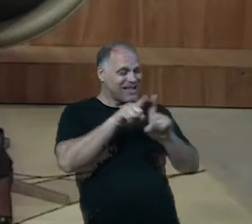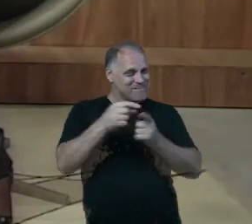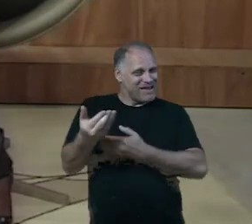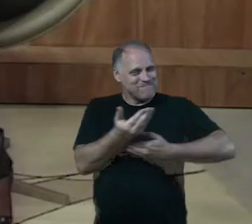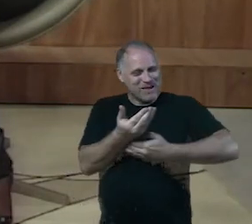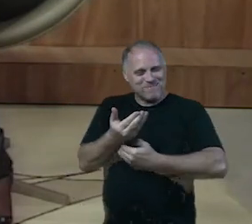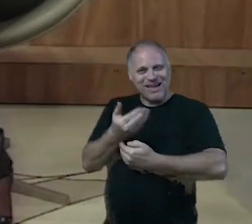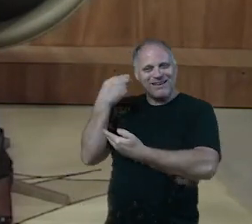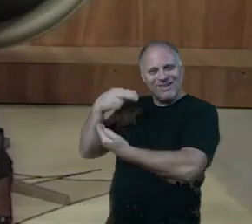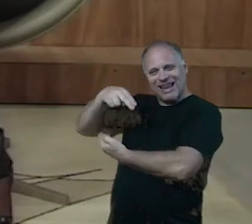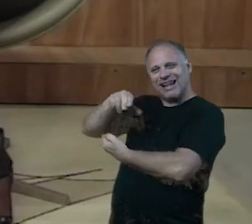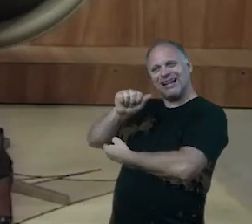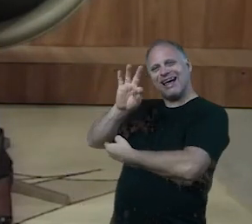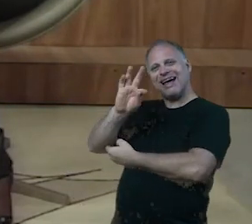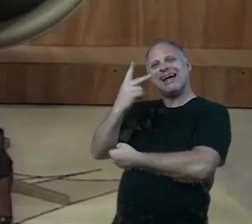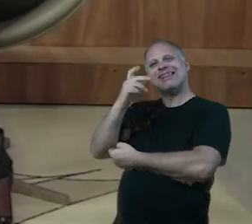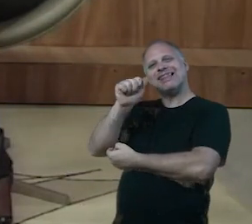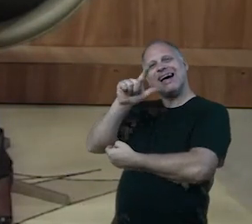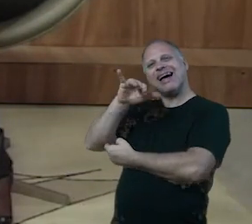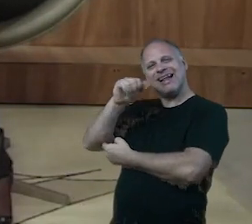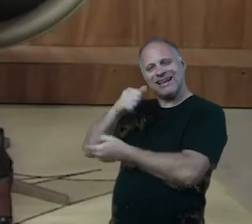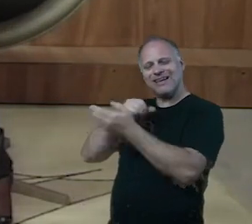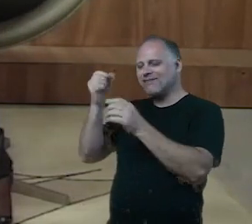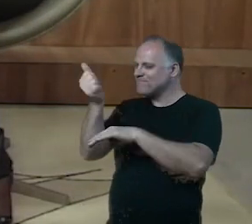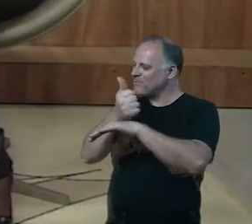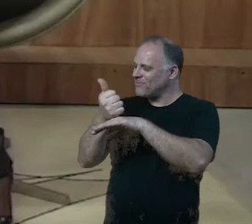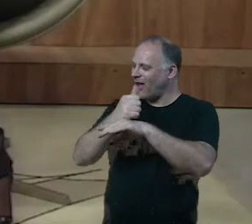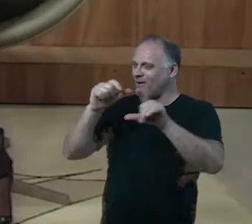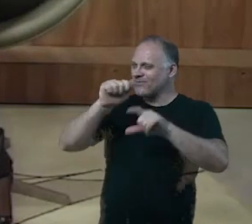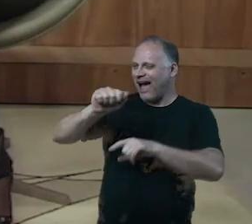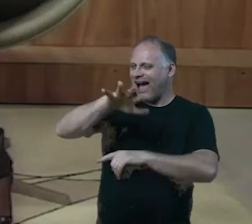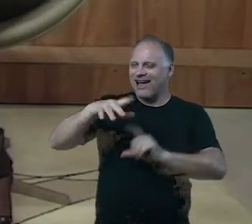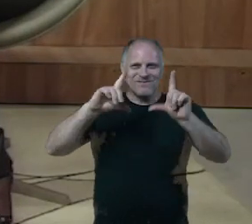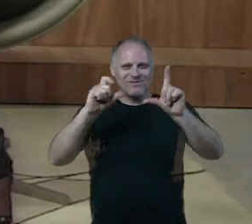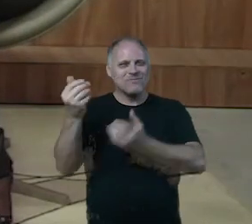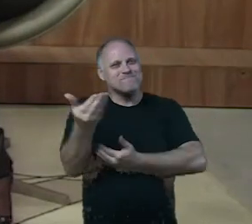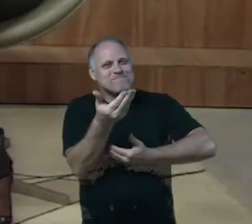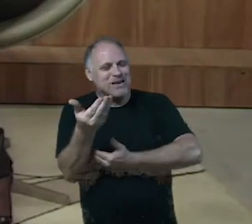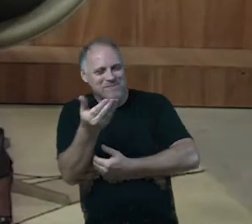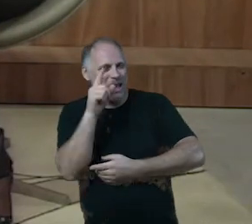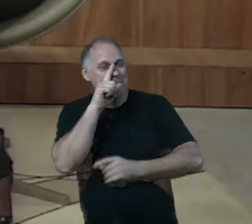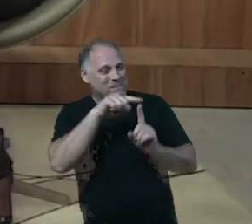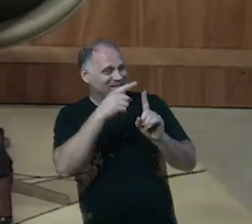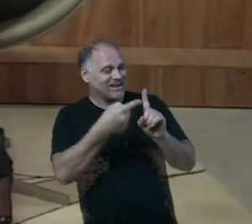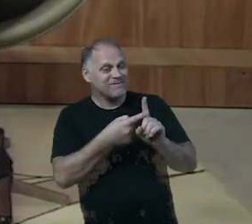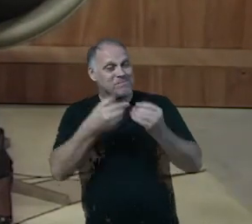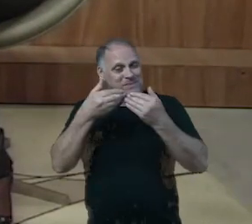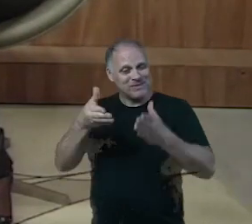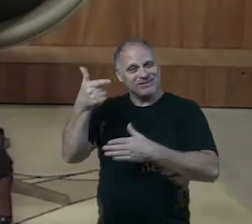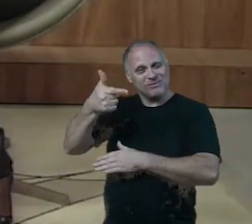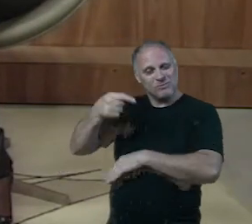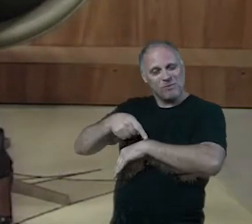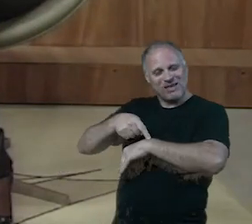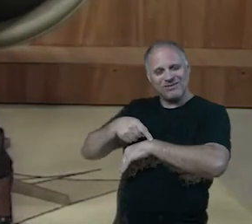Natália Schwetz, que é fotógrafa profissional especialista nessa área. E assim, ó, gente, para abrir esse segundo bloco, eu escolhi essa foto aqui,